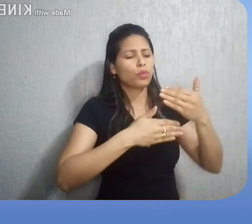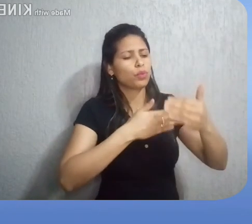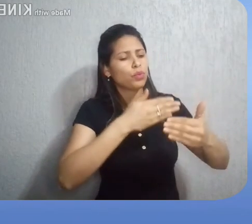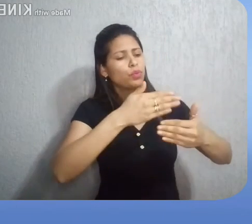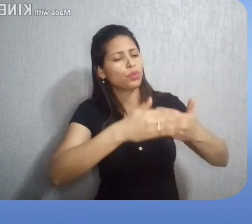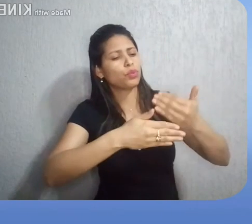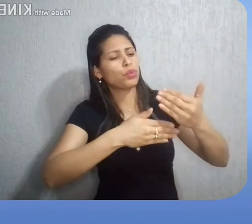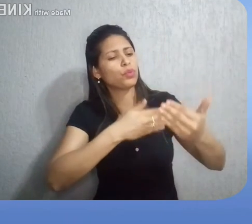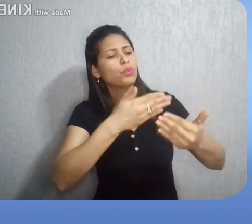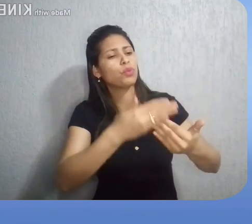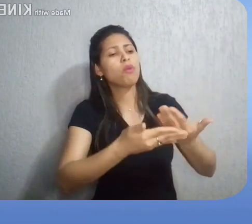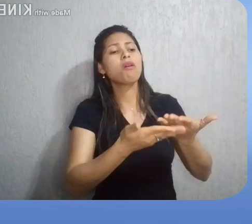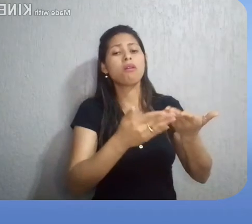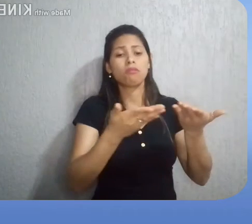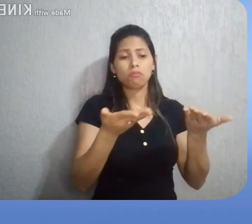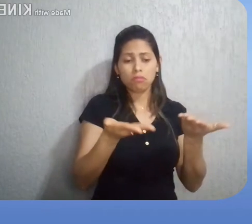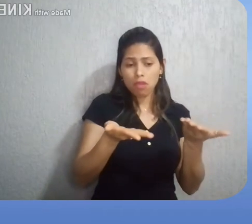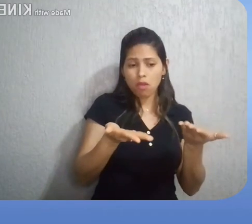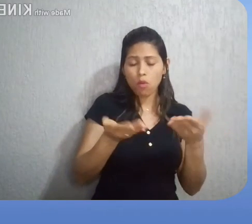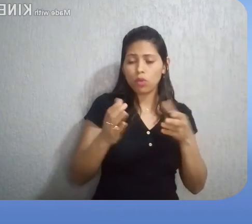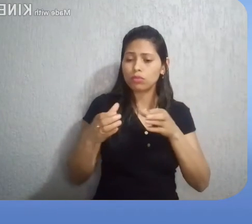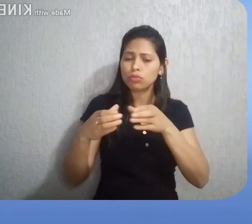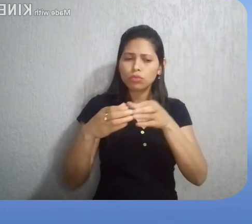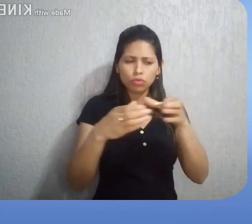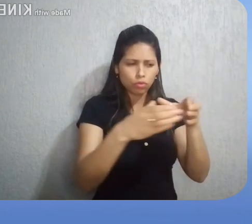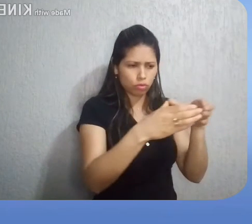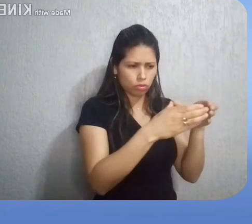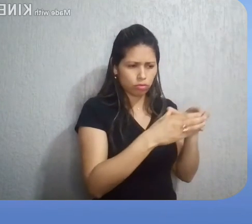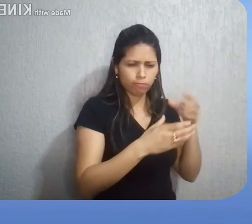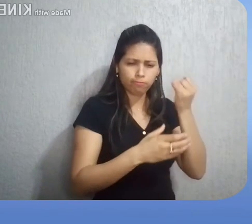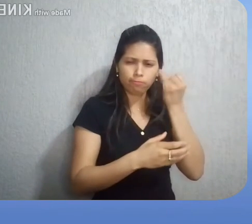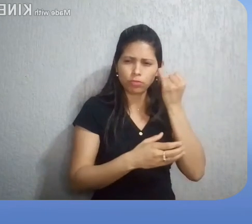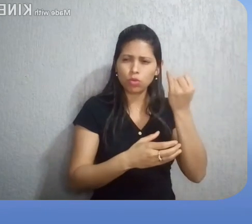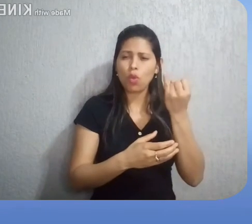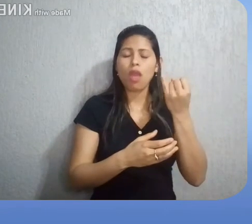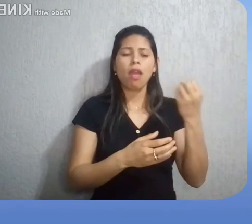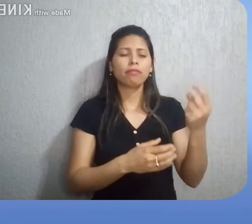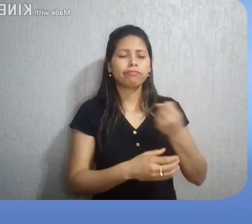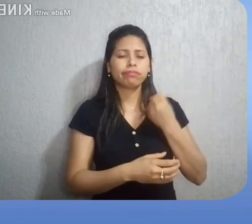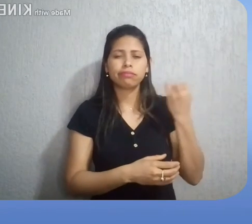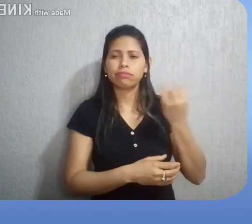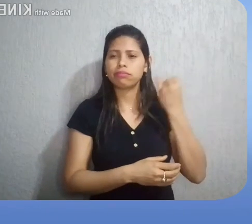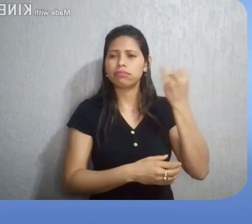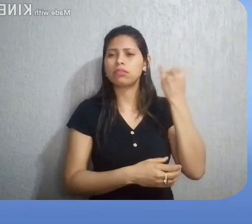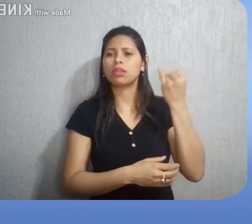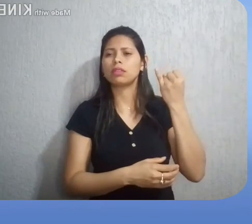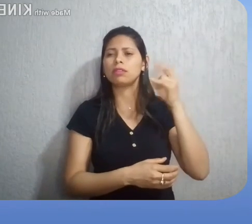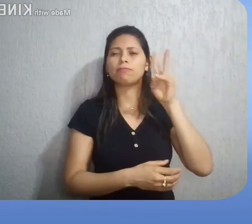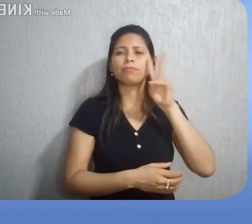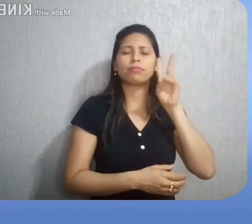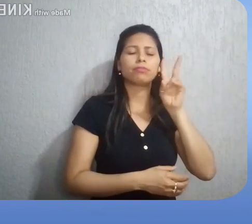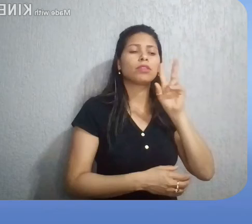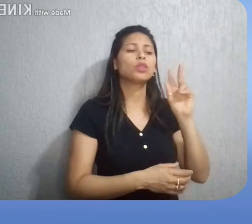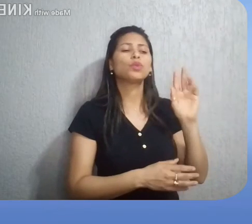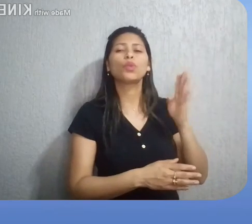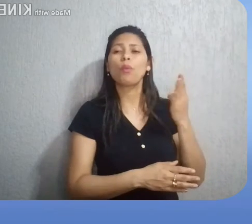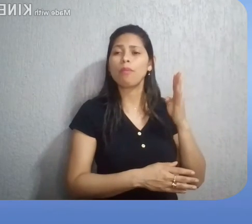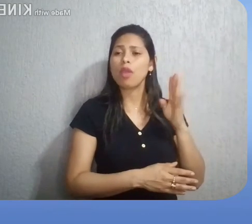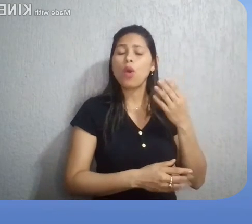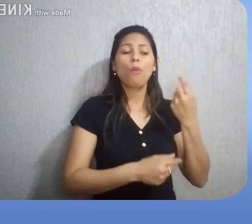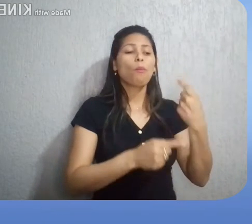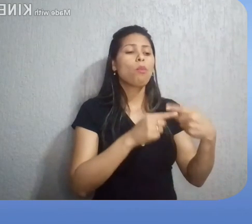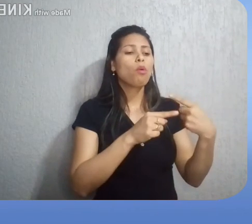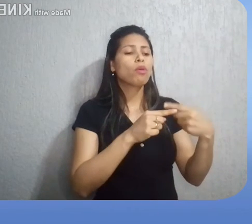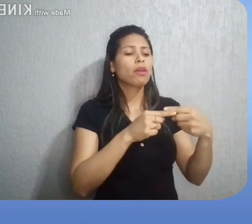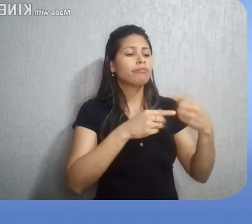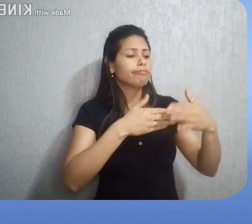da composição das populações dos seres vivos ao longo do tempo. Essa questão da ideia da seleção